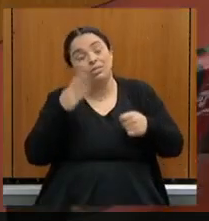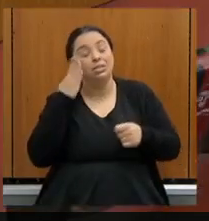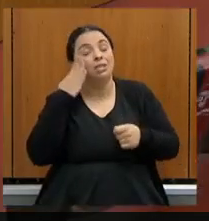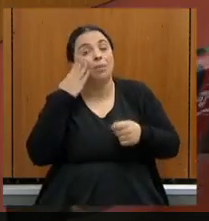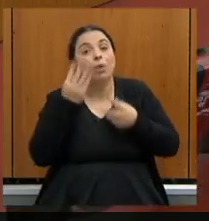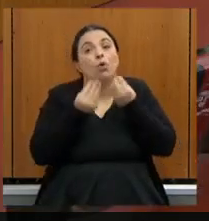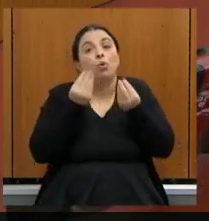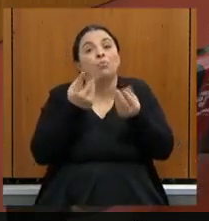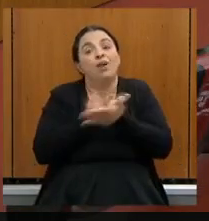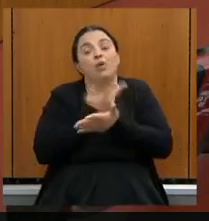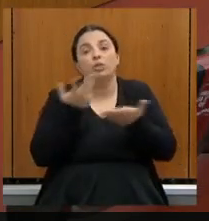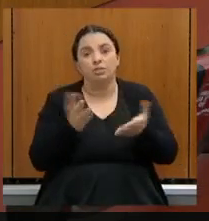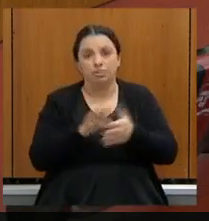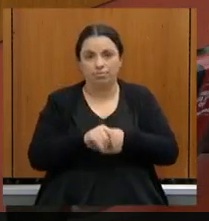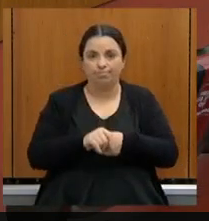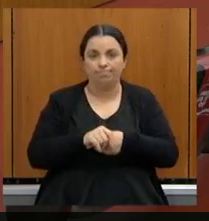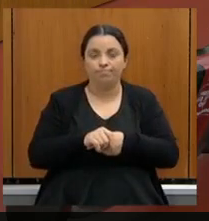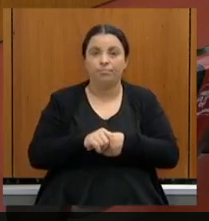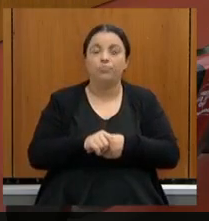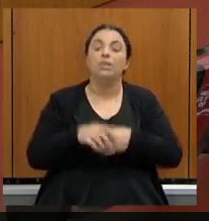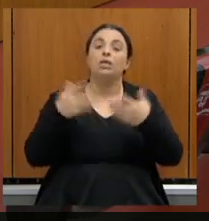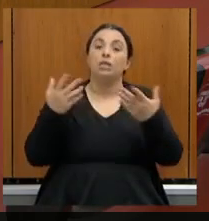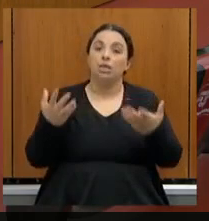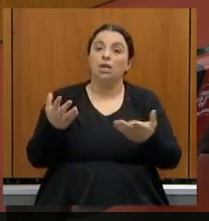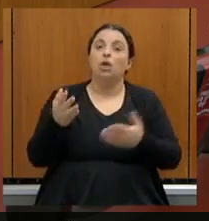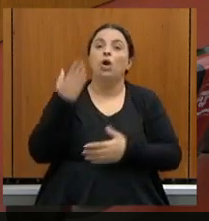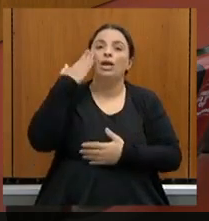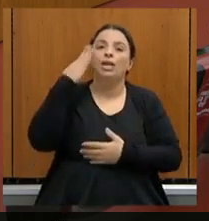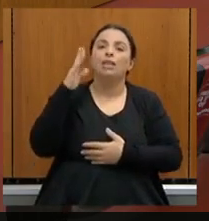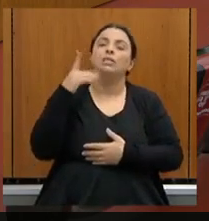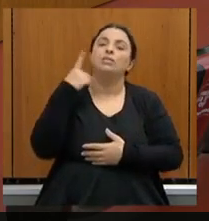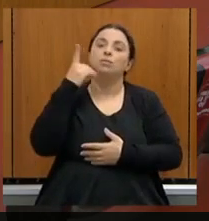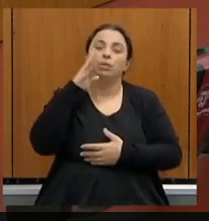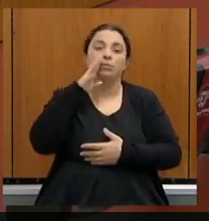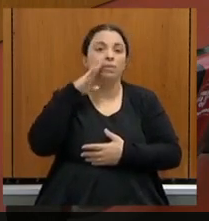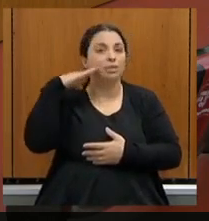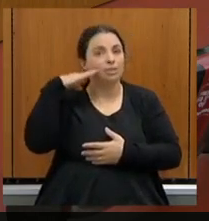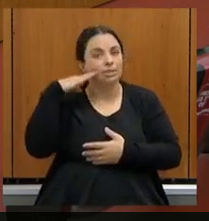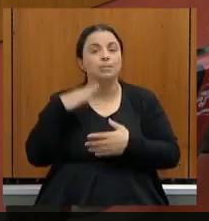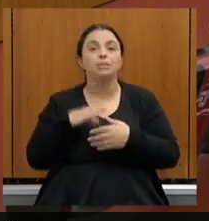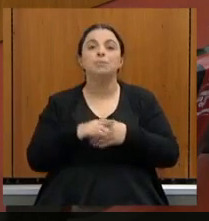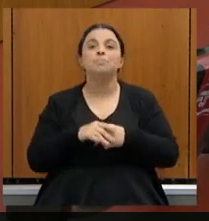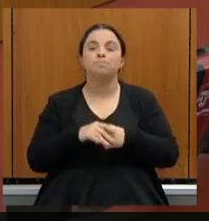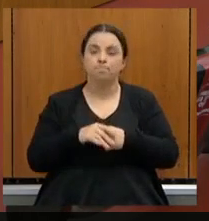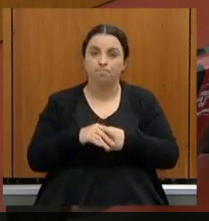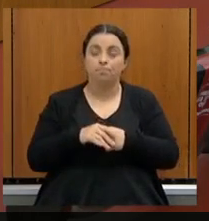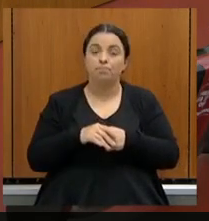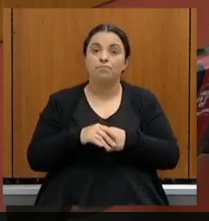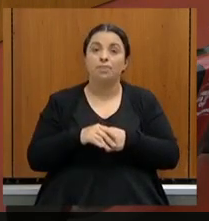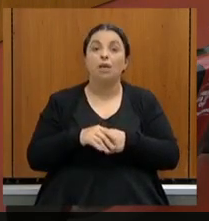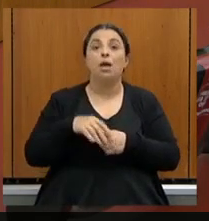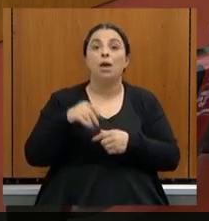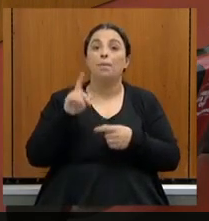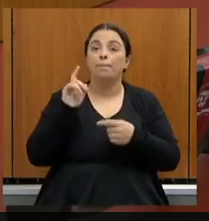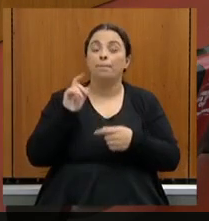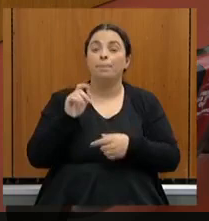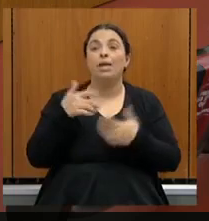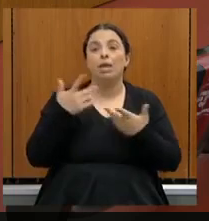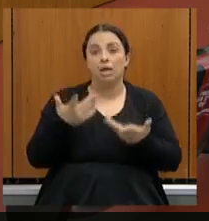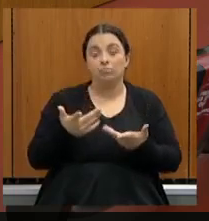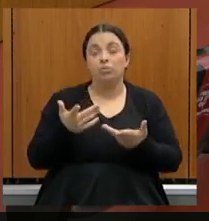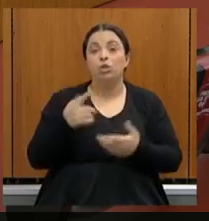Bom, agradeço a deputada Beatriz Sequeira. Primeira questão, nós vamos